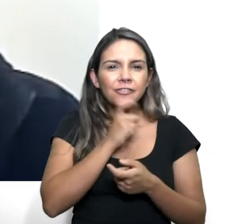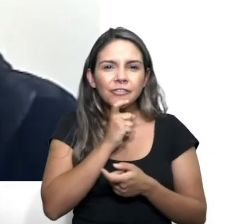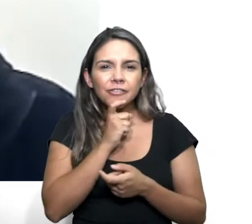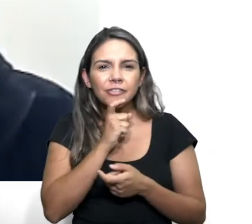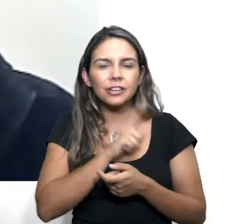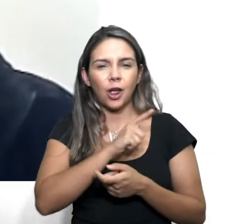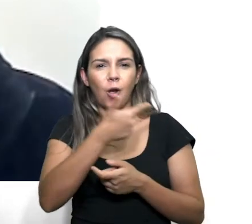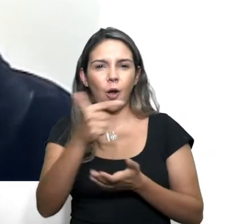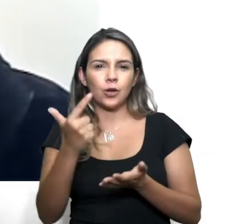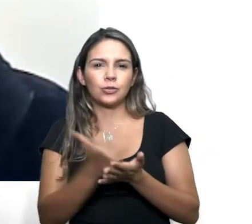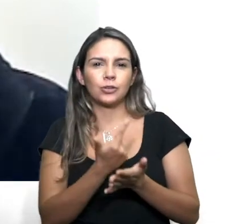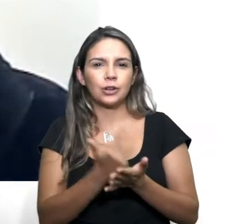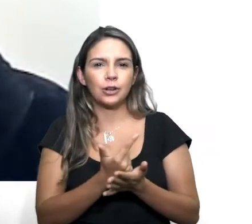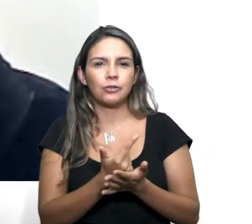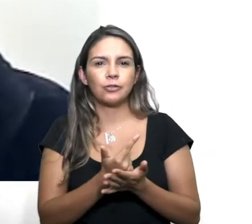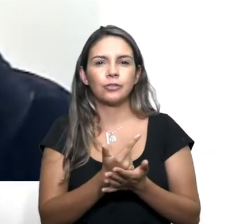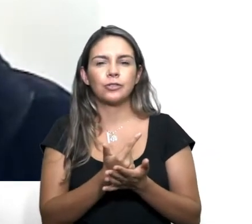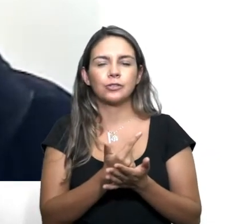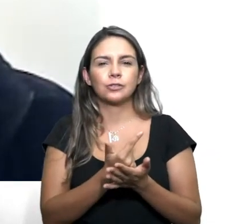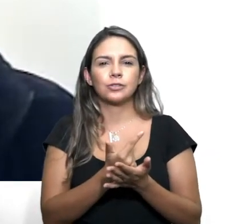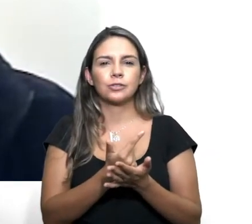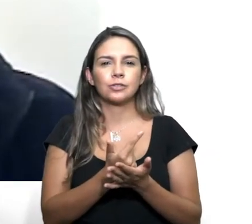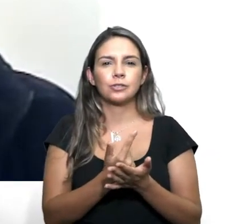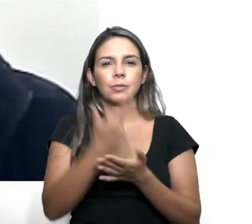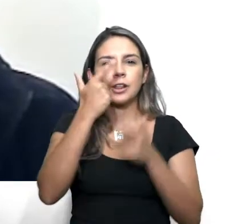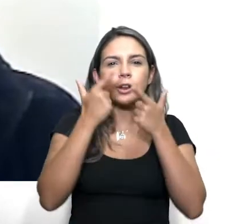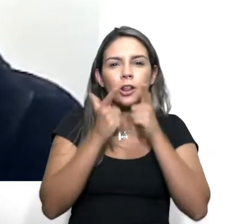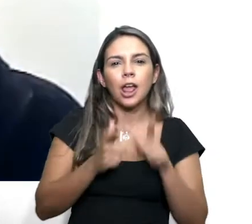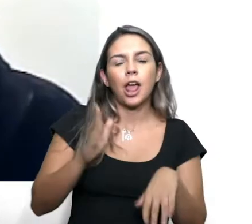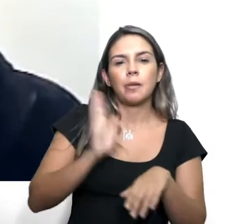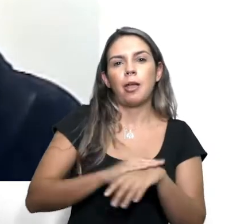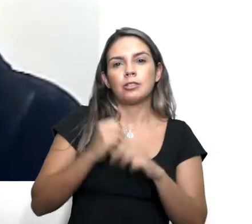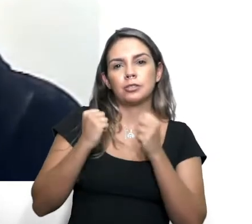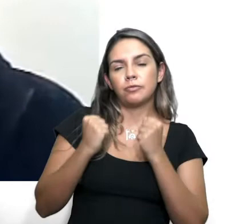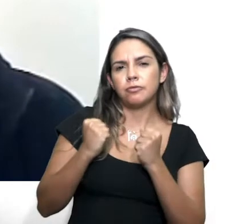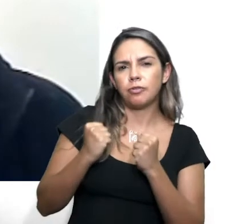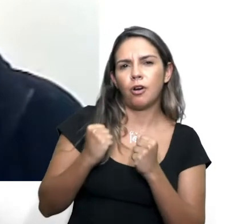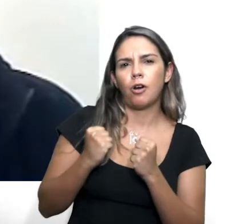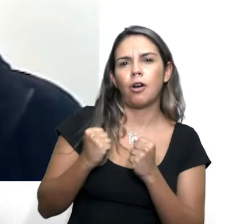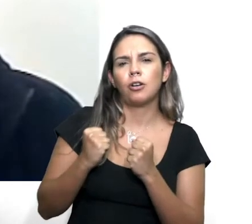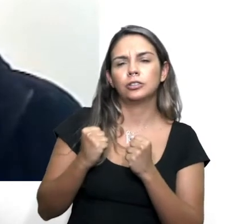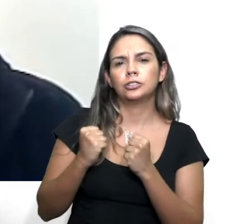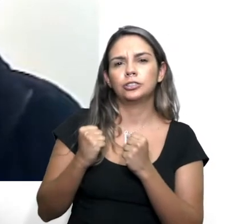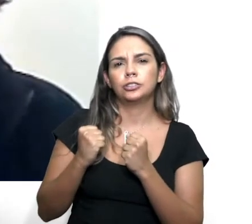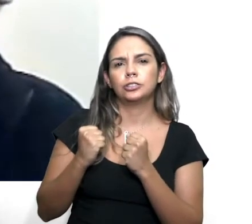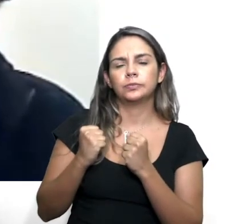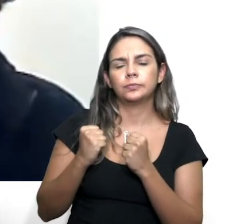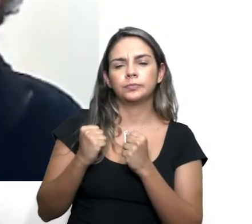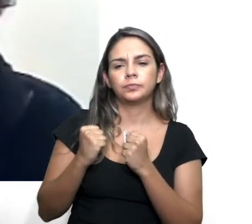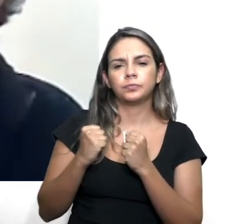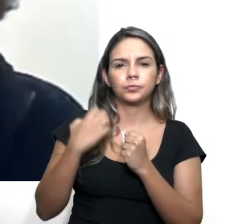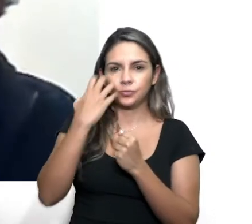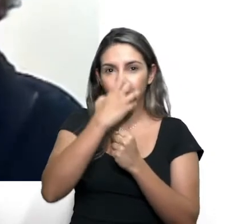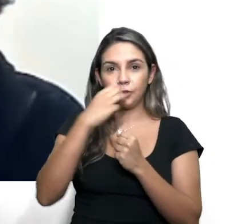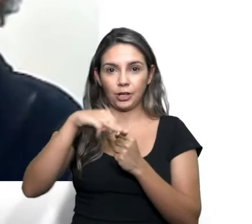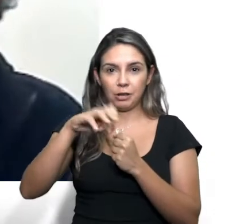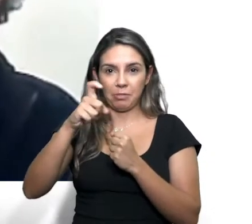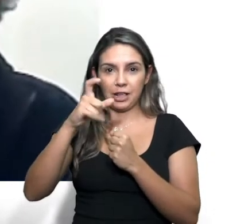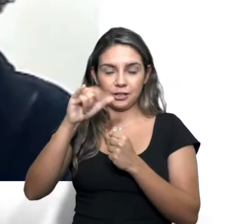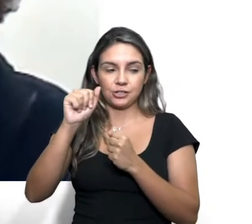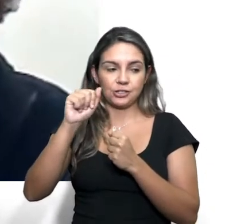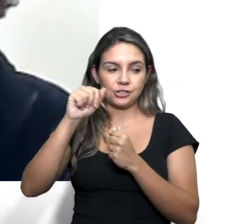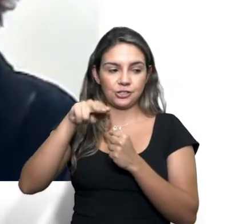fria. Tenho outros livros que são absolutamente uma linguagem mais alucinante, por exemplo, Canções Mexicanas, parece